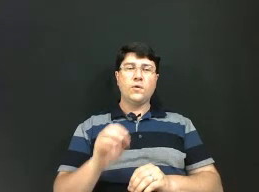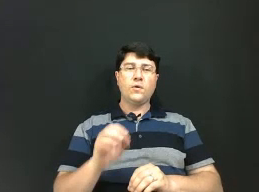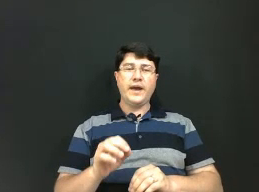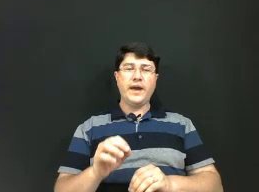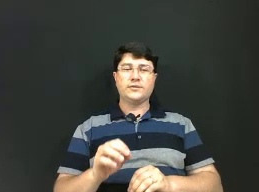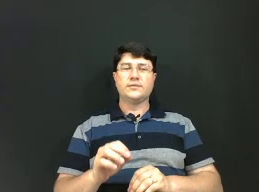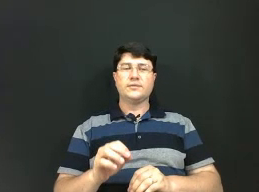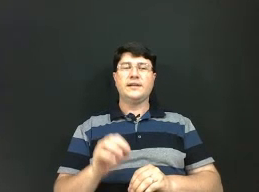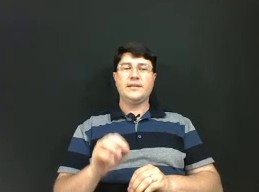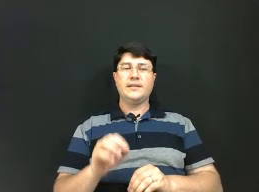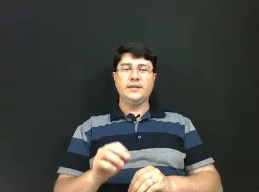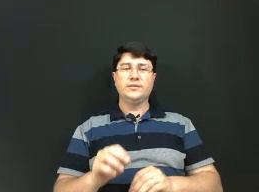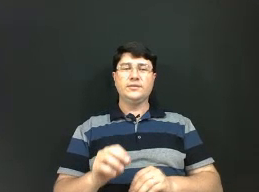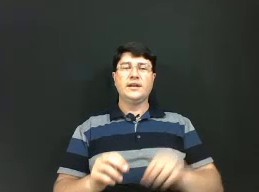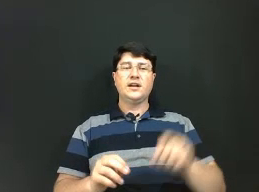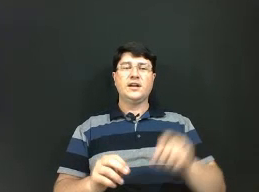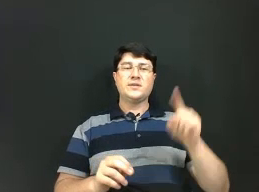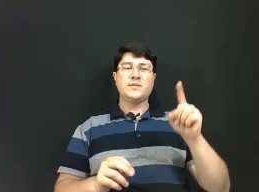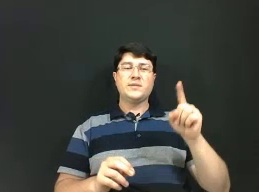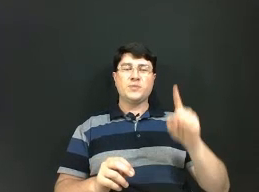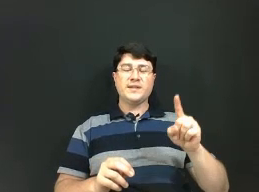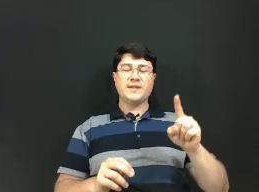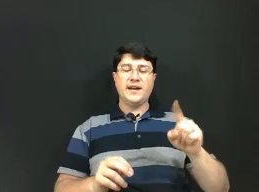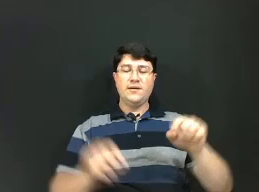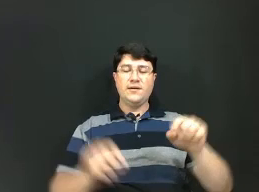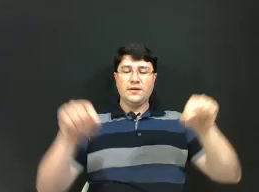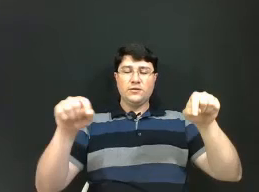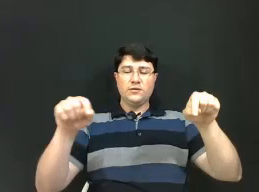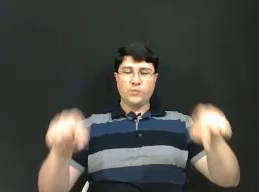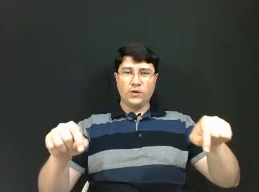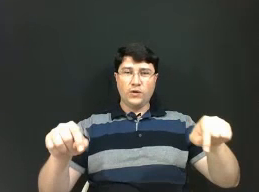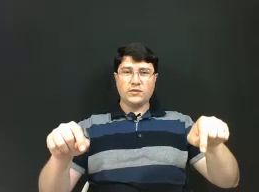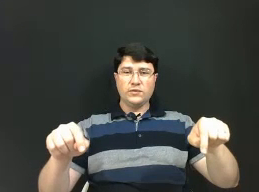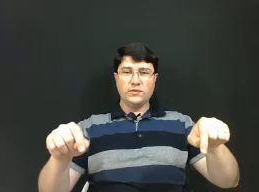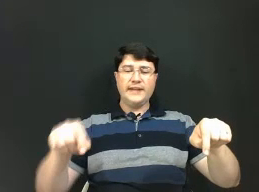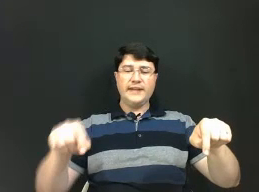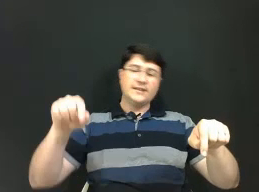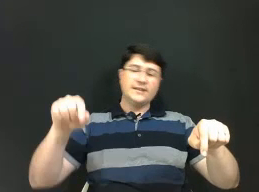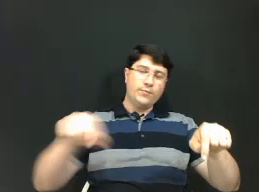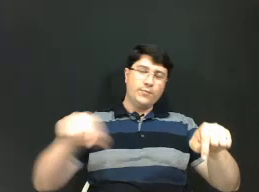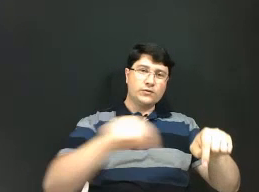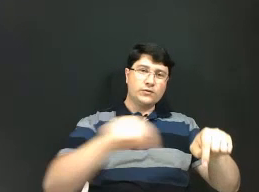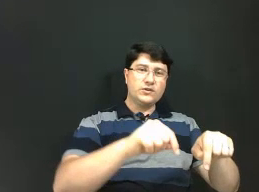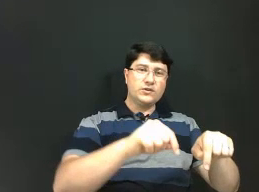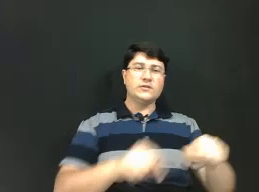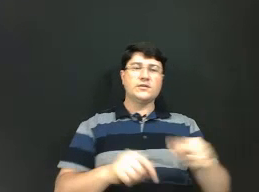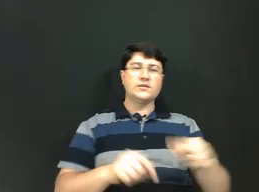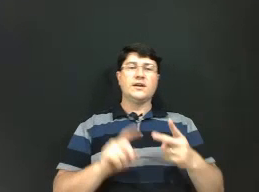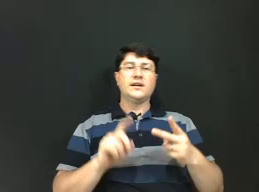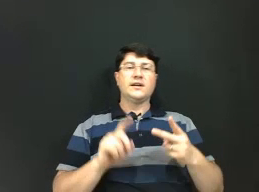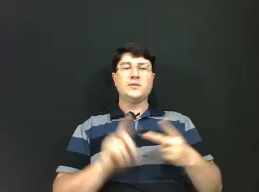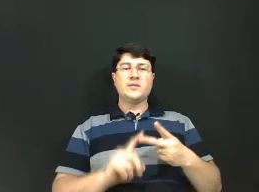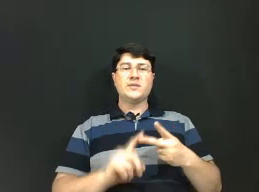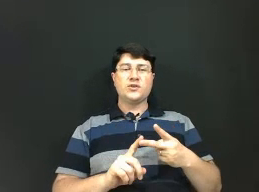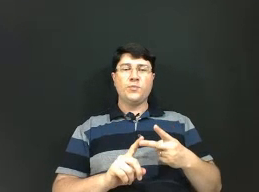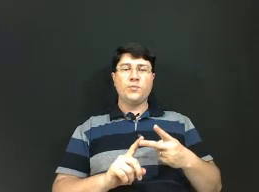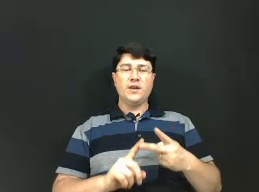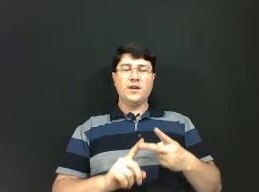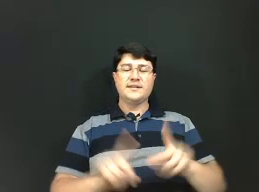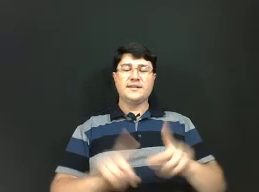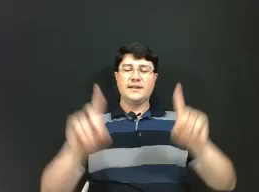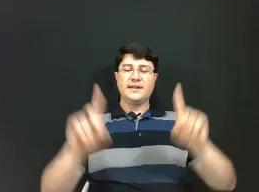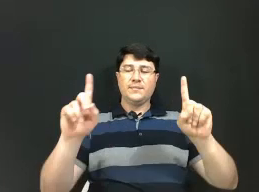significado correto. Lembrando, campo semântico espacial, os pontos são lugares, pontos contínuos. Campo